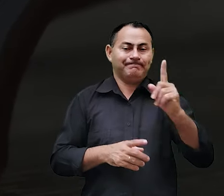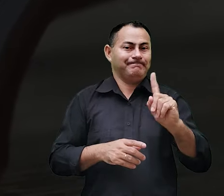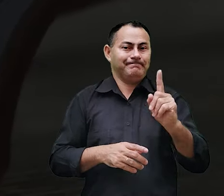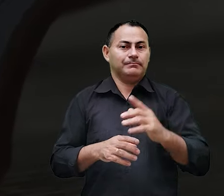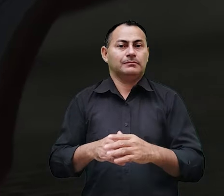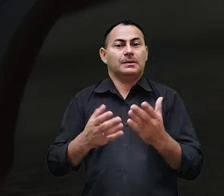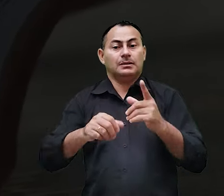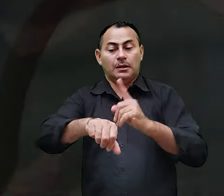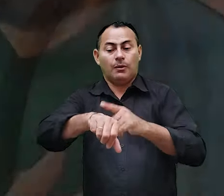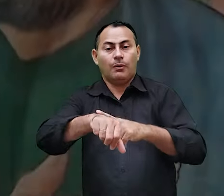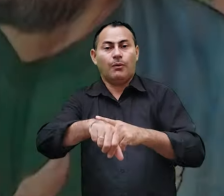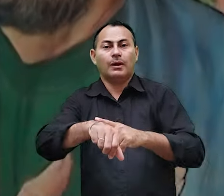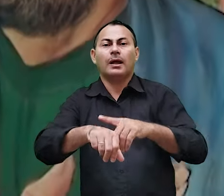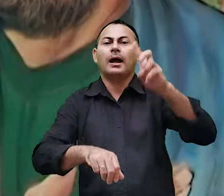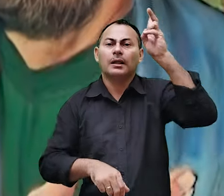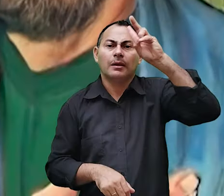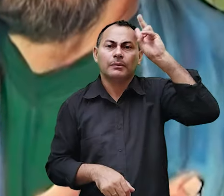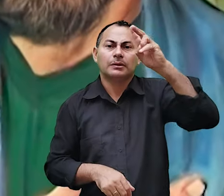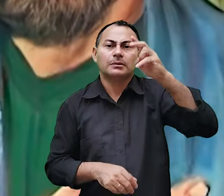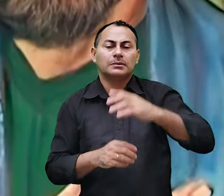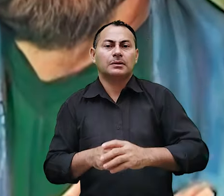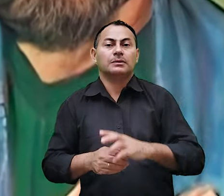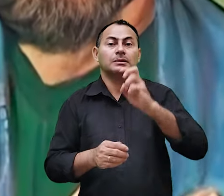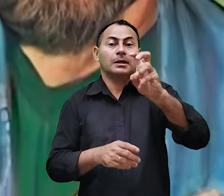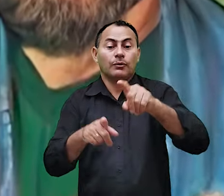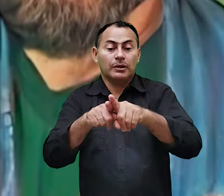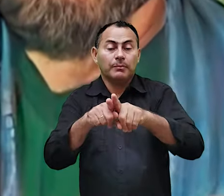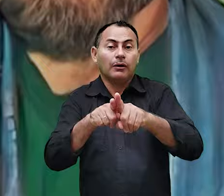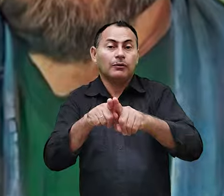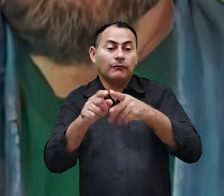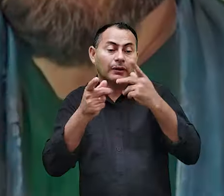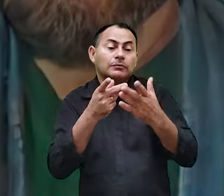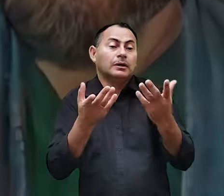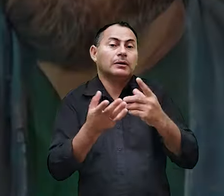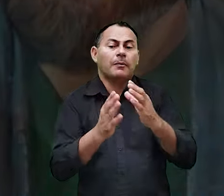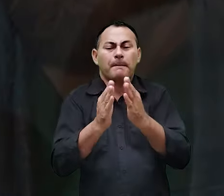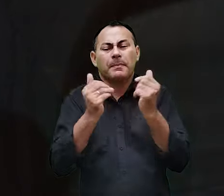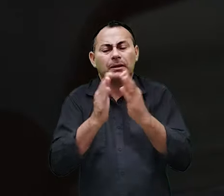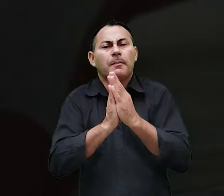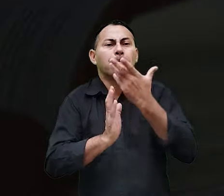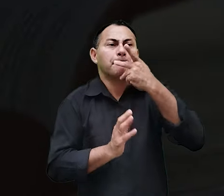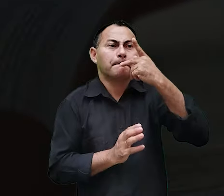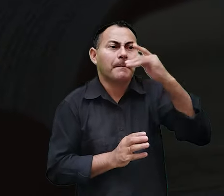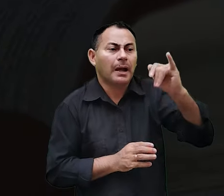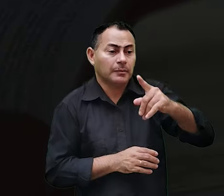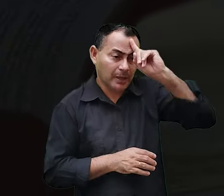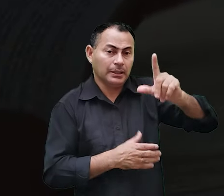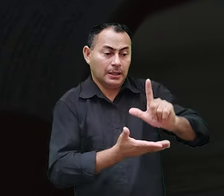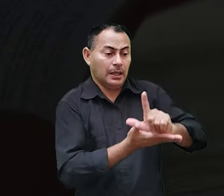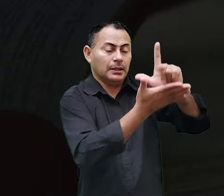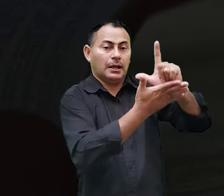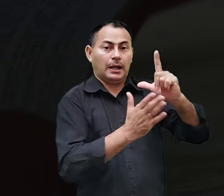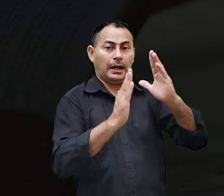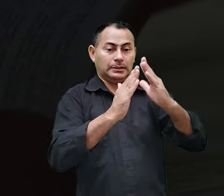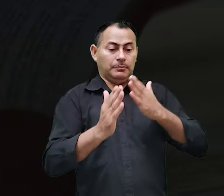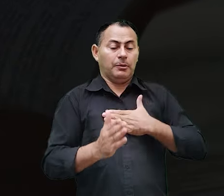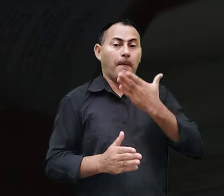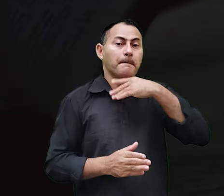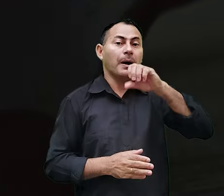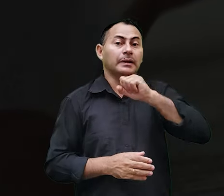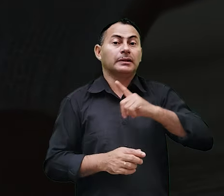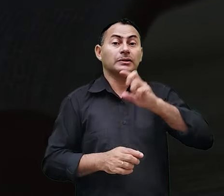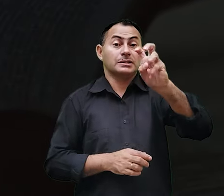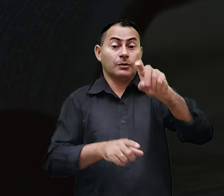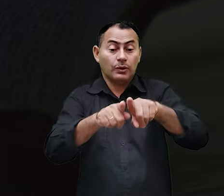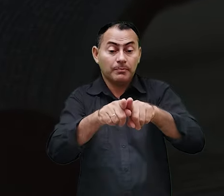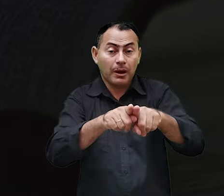nosso, não conseguem. Nessa hora ele se lembrou dos seus 5 irmãos e disse: Então eu suplico, pai, manda Lázaro à casa